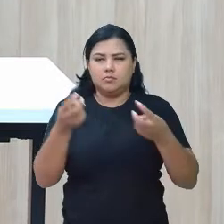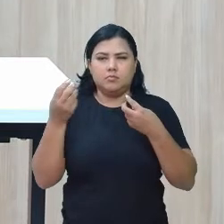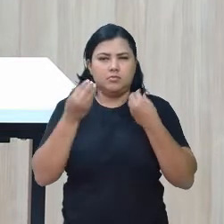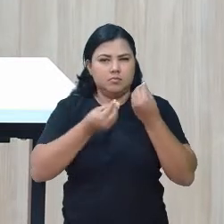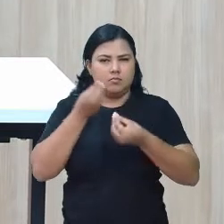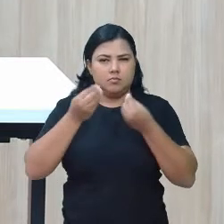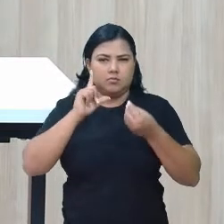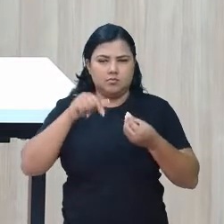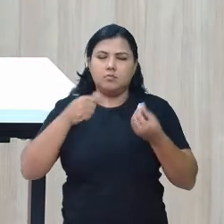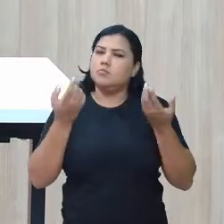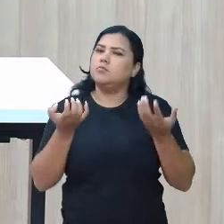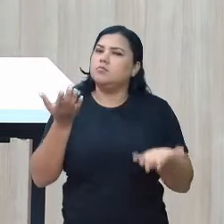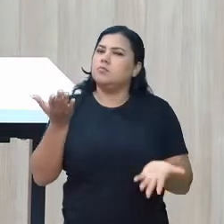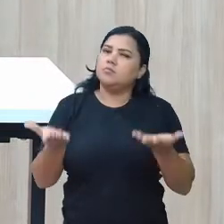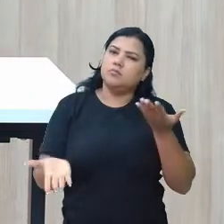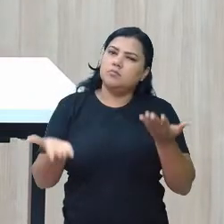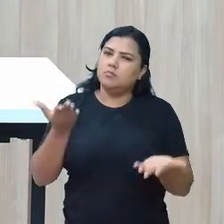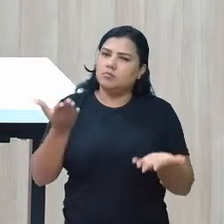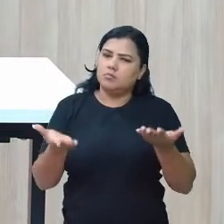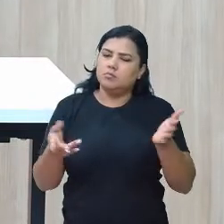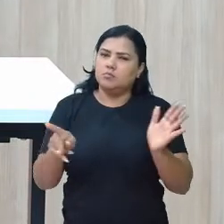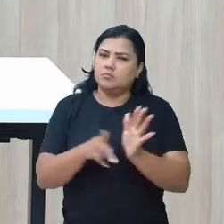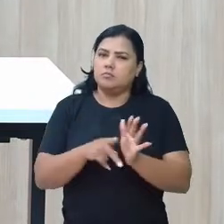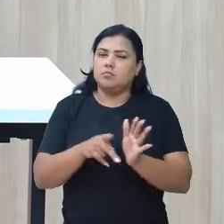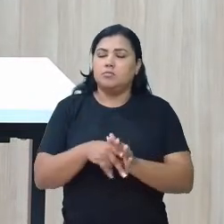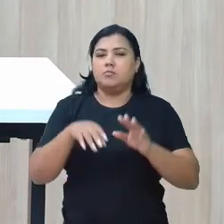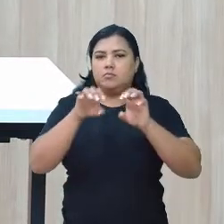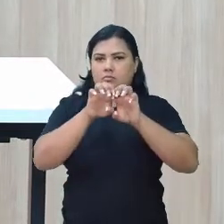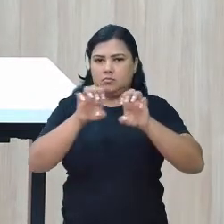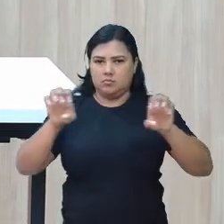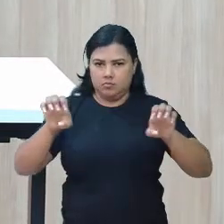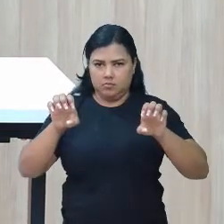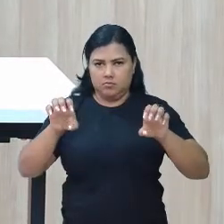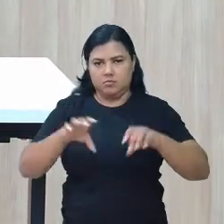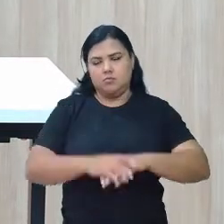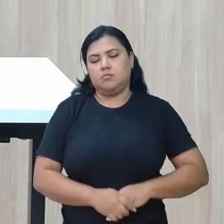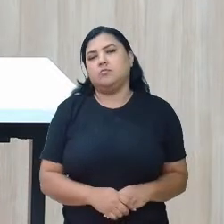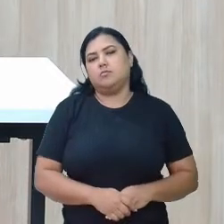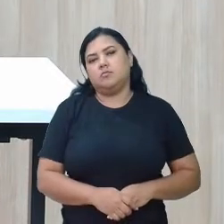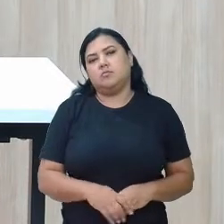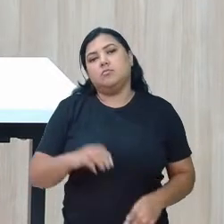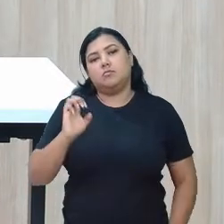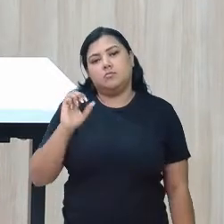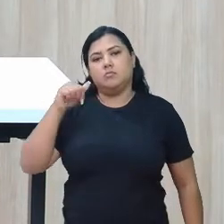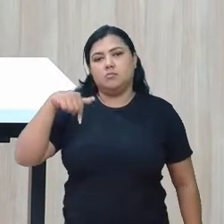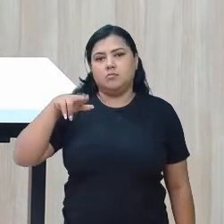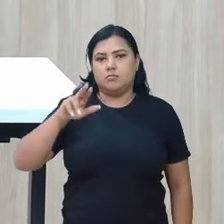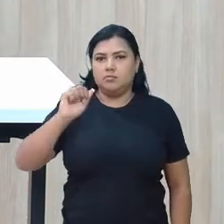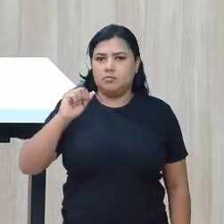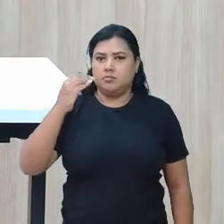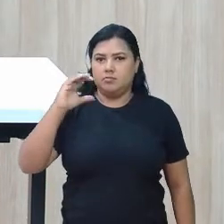questão do equilíbrio que é relacionado com esse tema matemático que são as